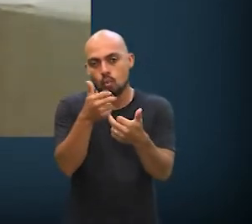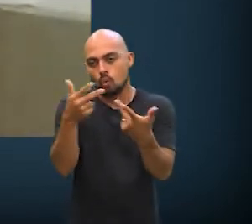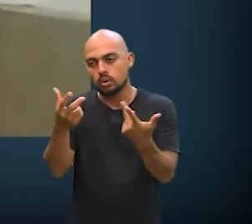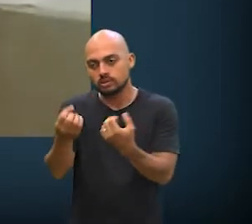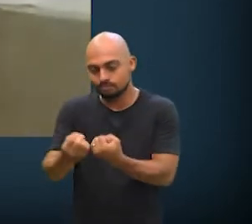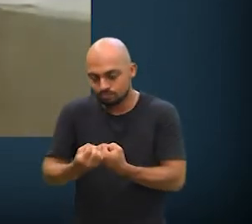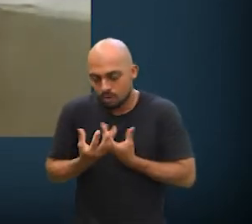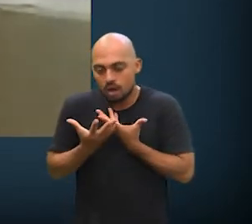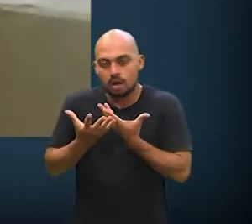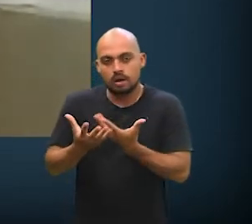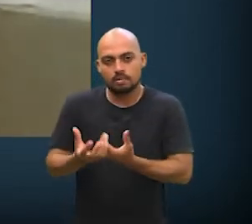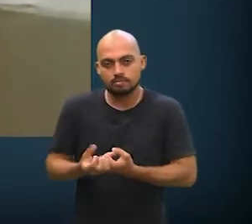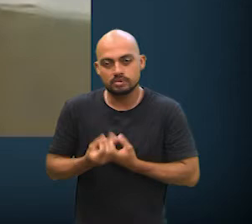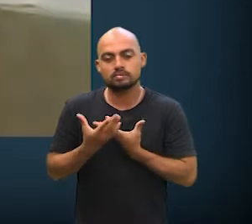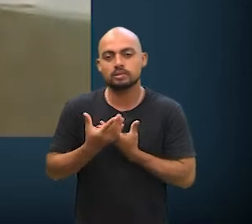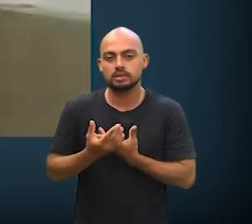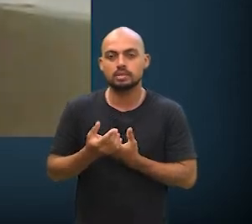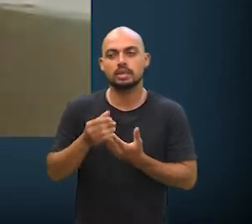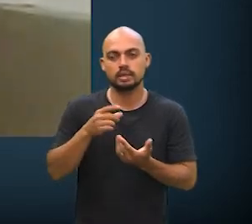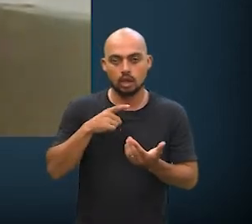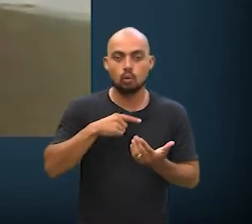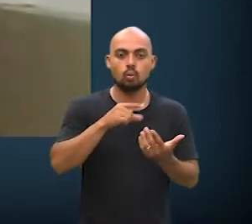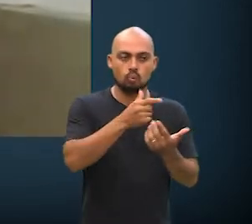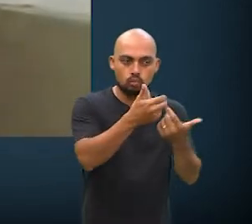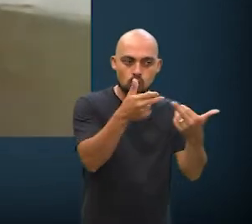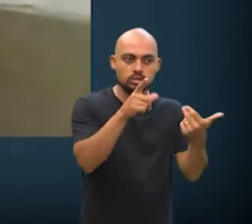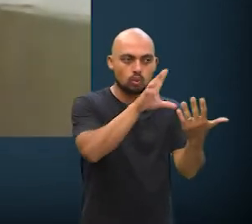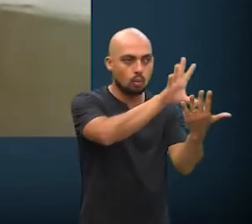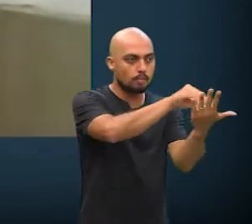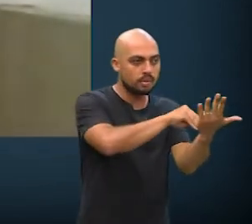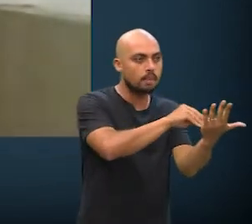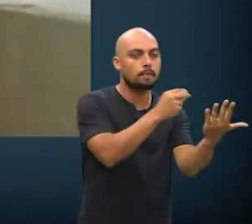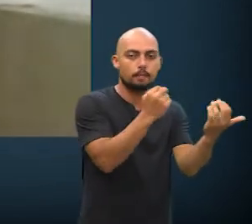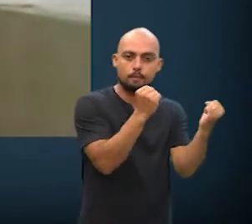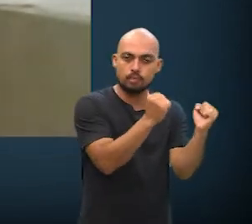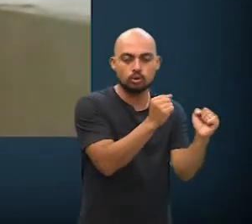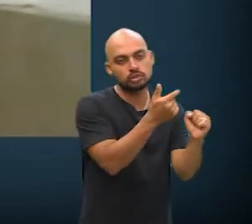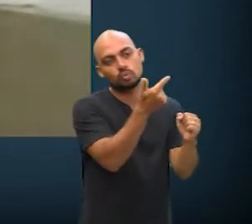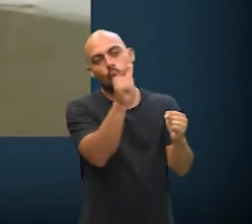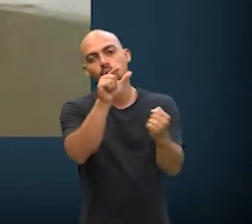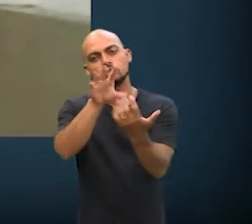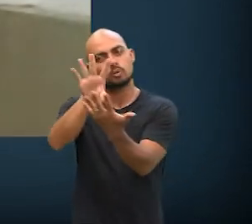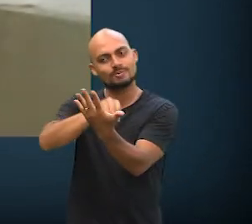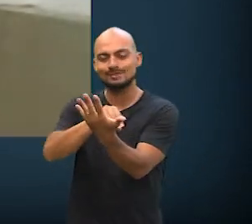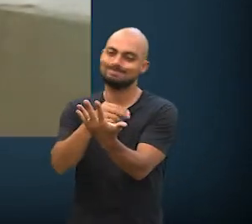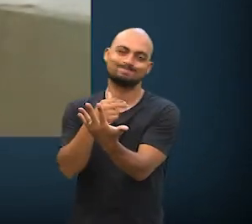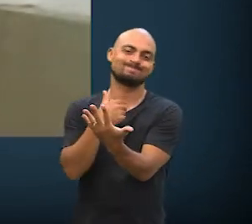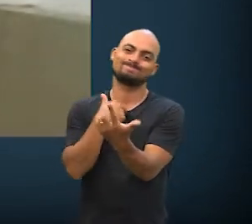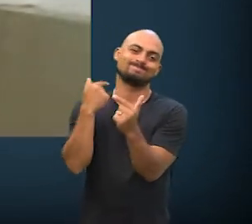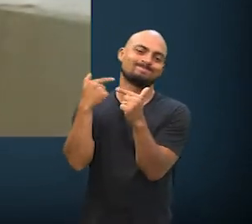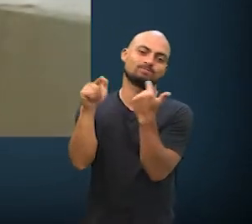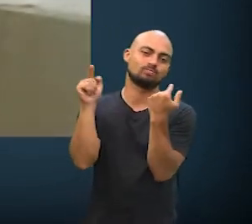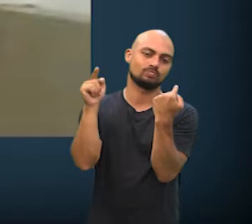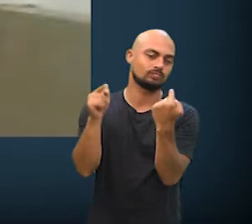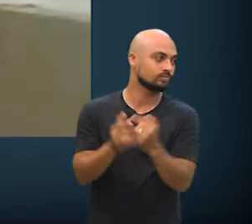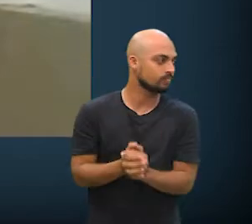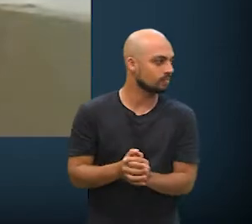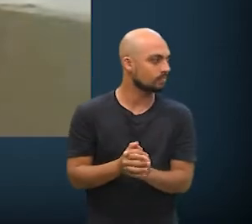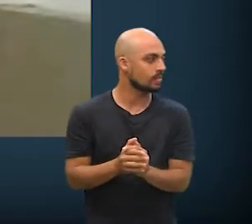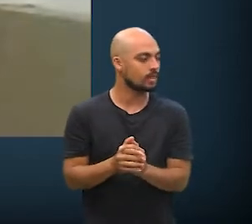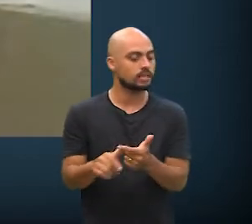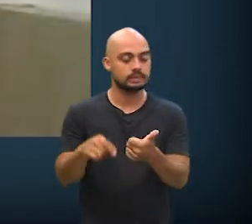gente vai ter coisas que a gente pode copiar e coisas que a gente não vai querer copiar, né? Uma terceira dica, então, a